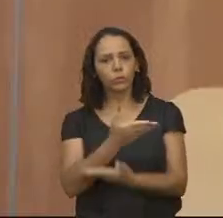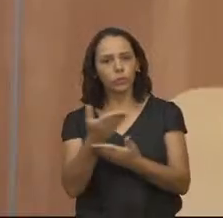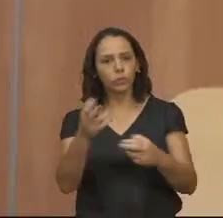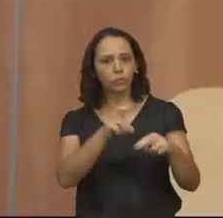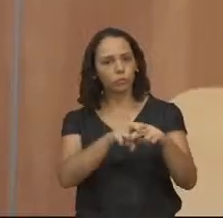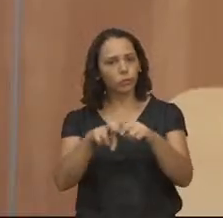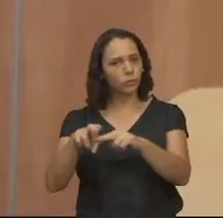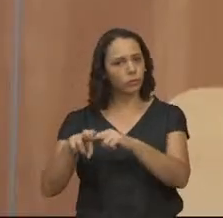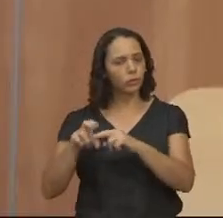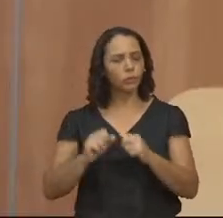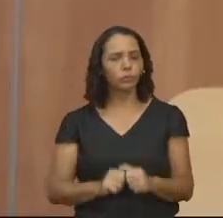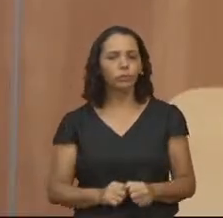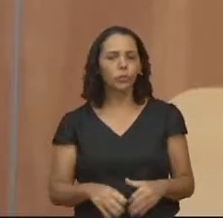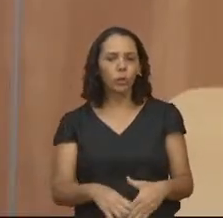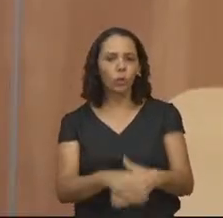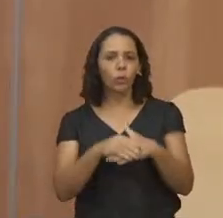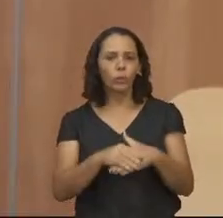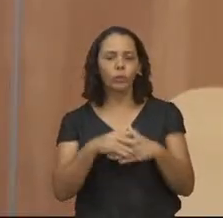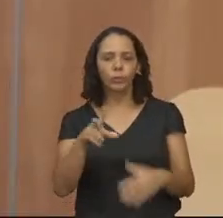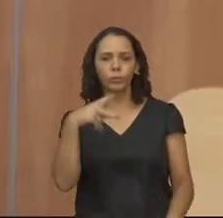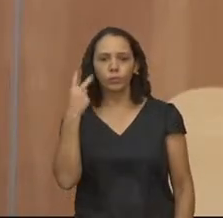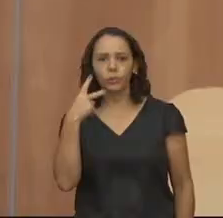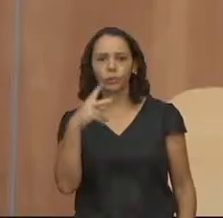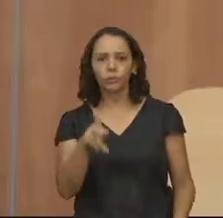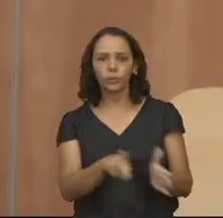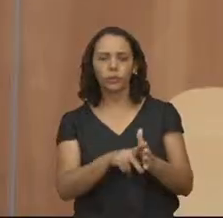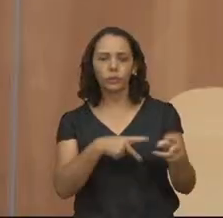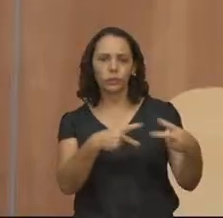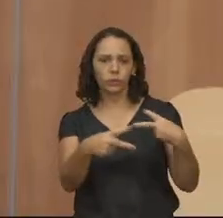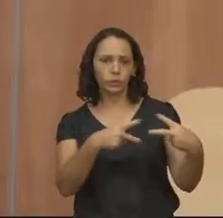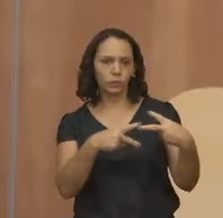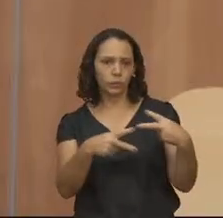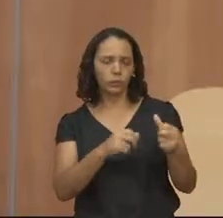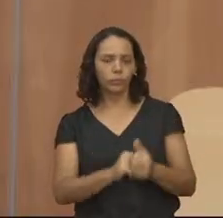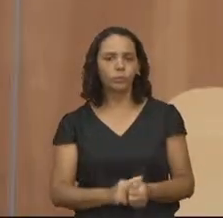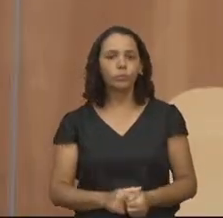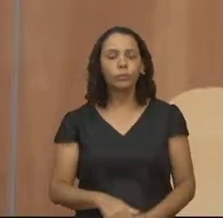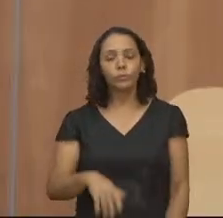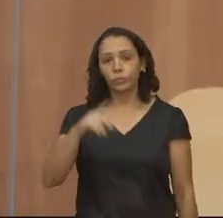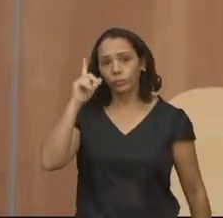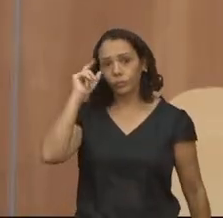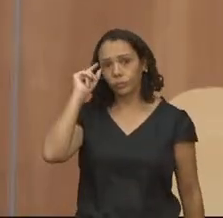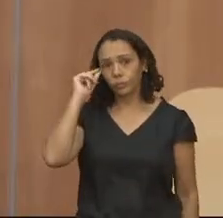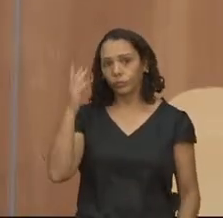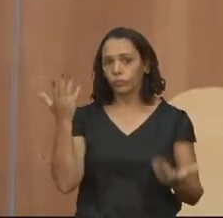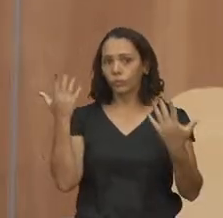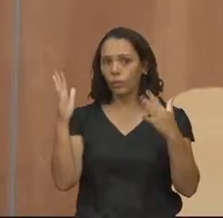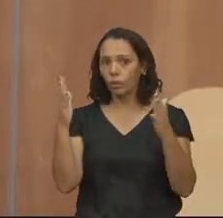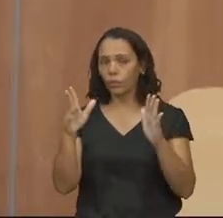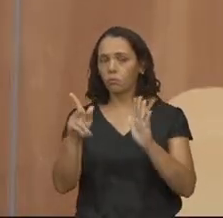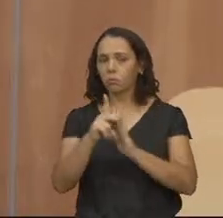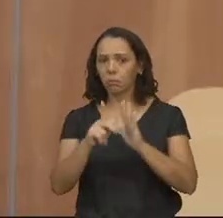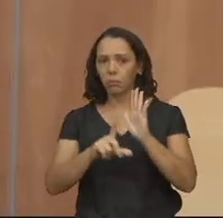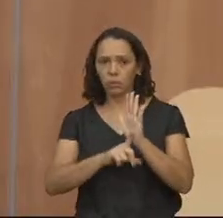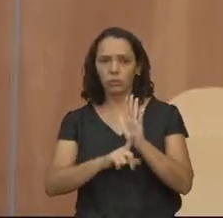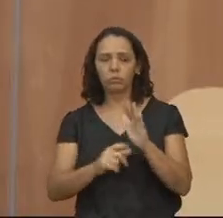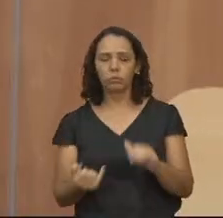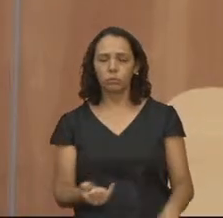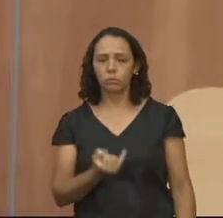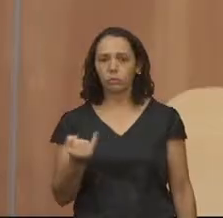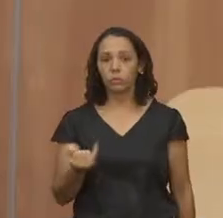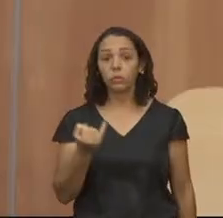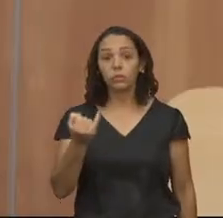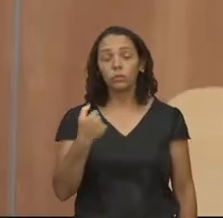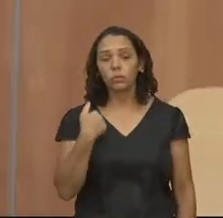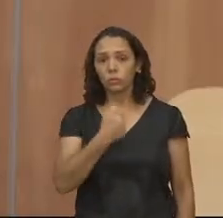cumprimentar aqui o vereador de São José dos Campos. Jean, quero parabenizar você pelo projeto, da importância que é, né? E a